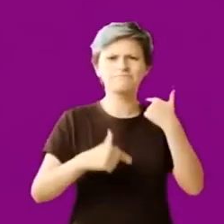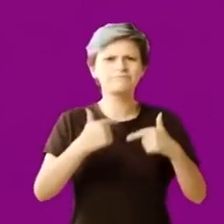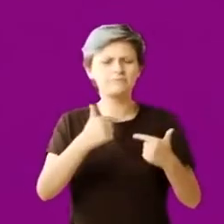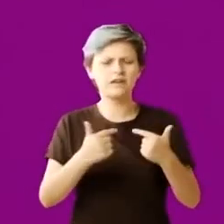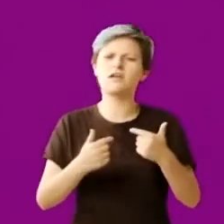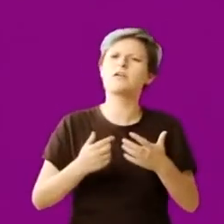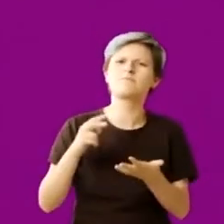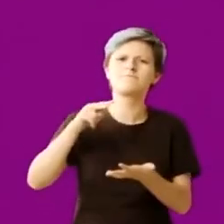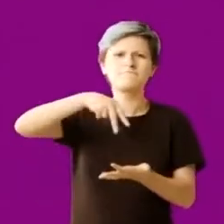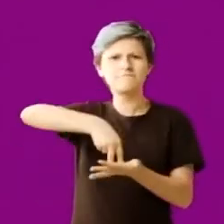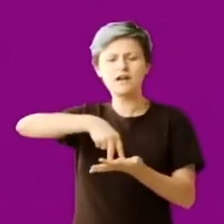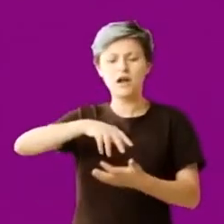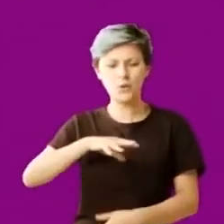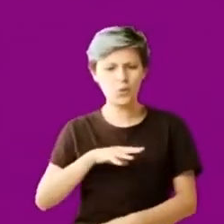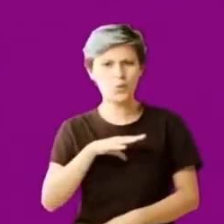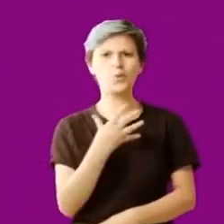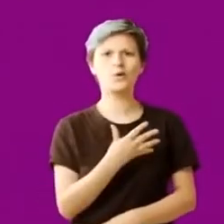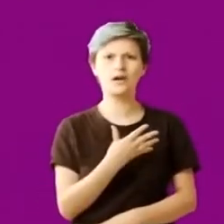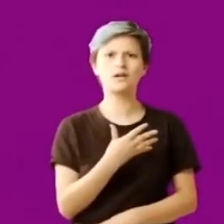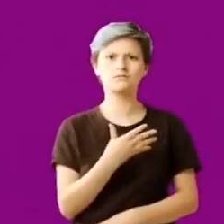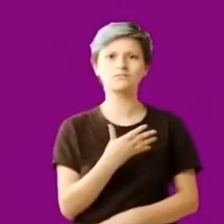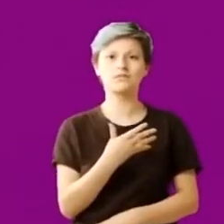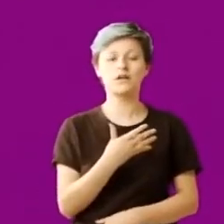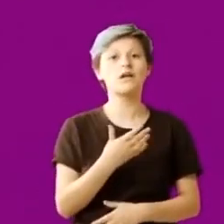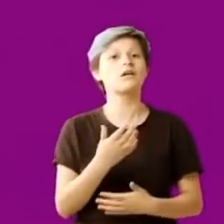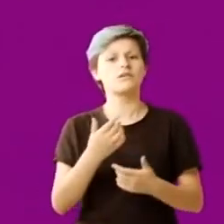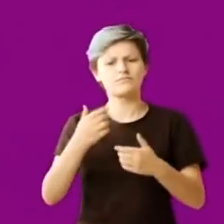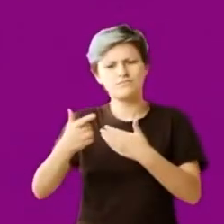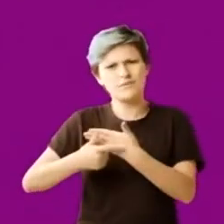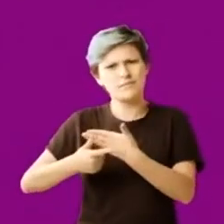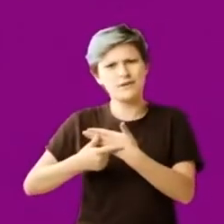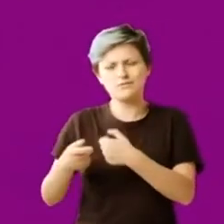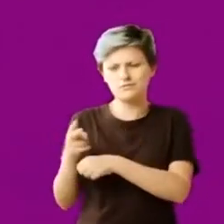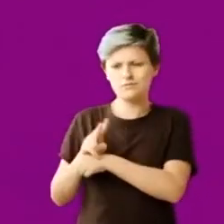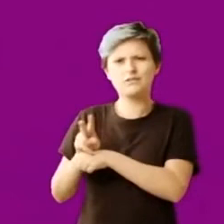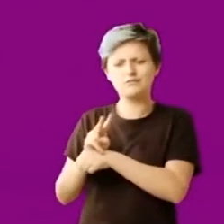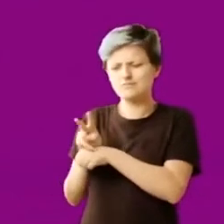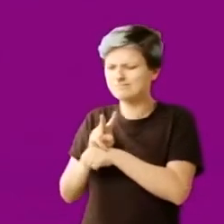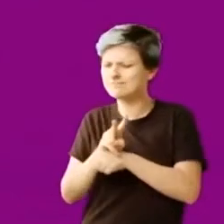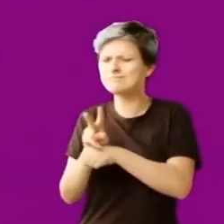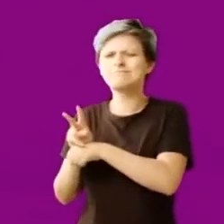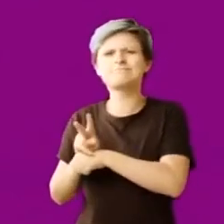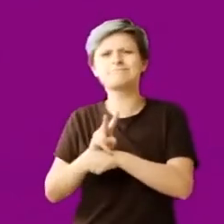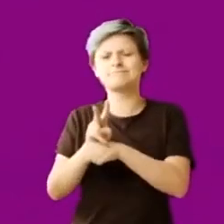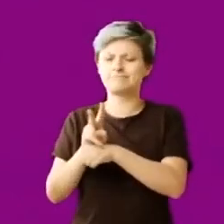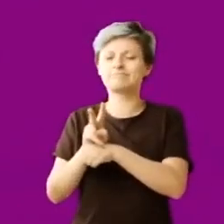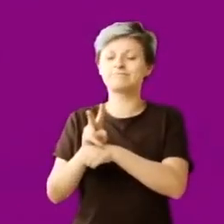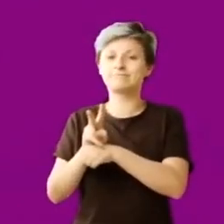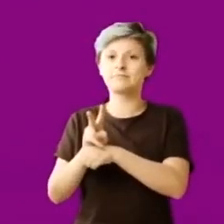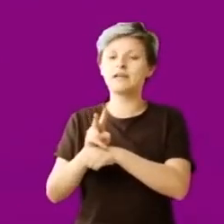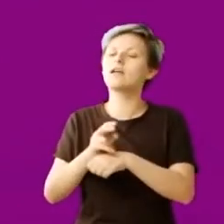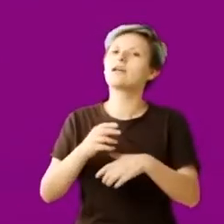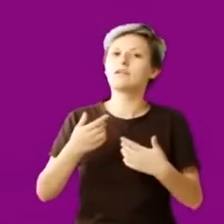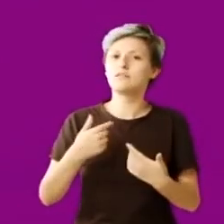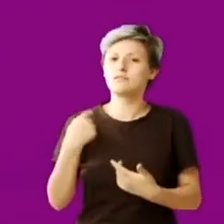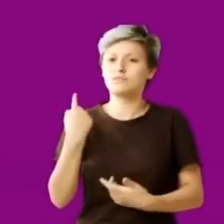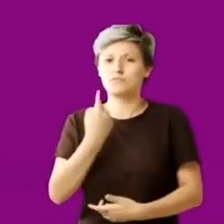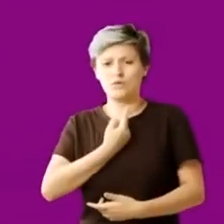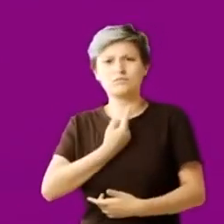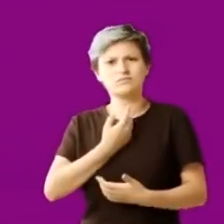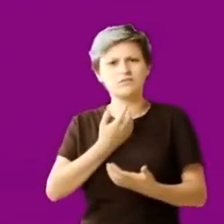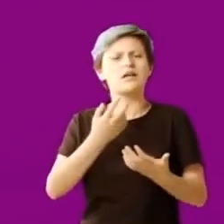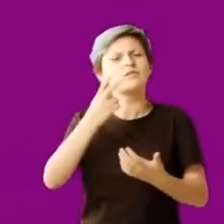mostrar uma atuação marcante, com muita coragem em defesa do interesse público, cumprindo o papel de fiscalizar o Executivo no uso correto dos